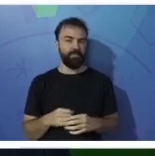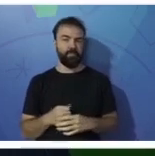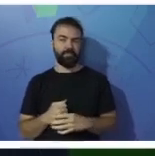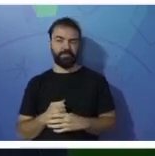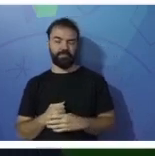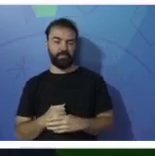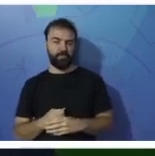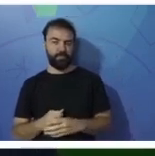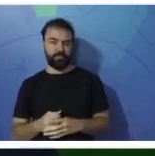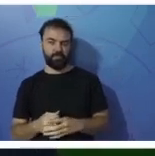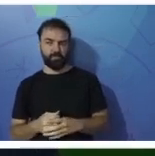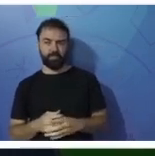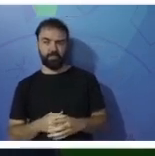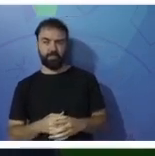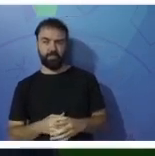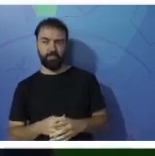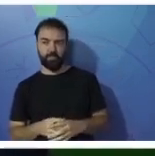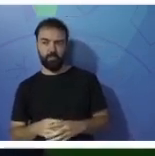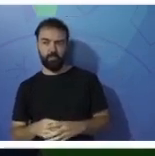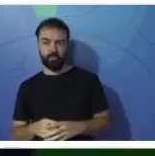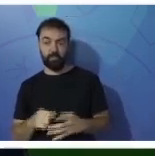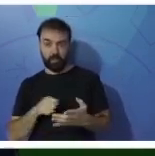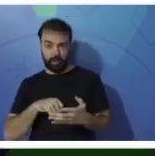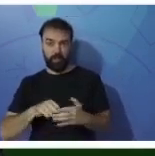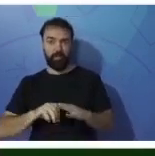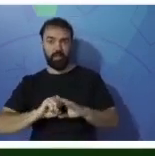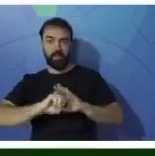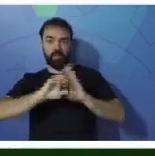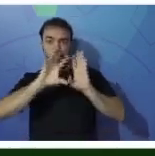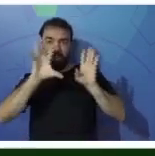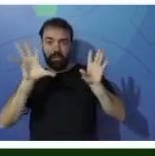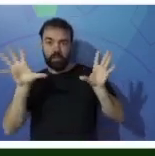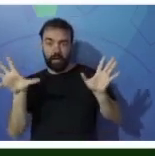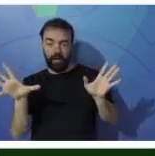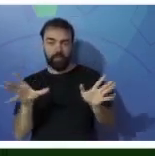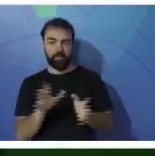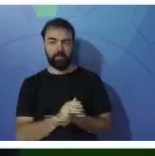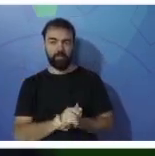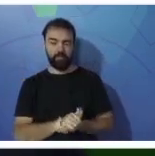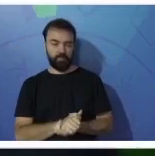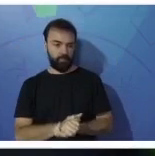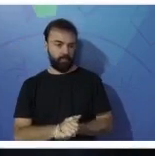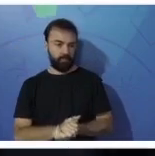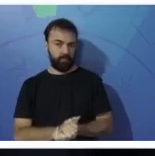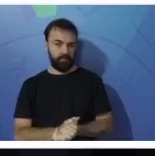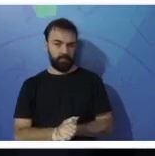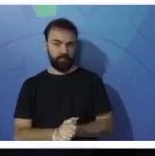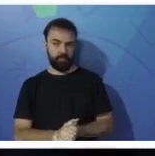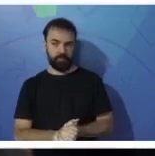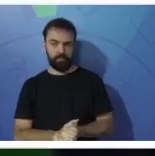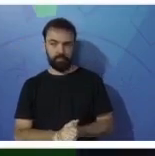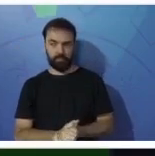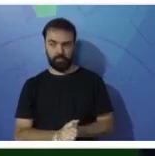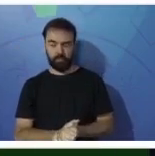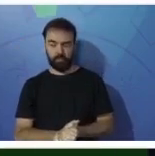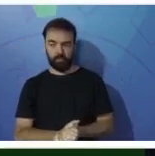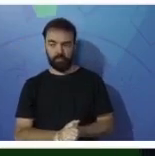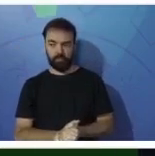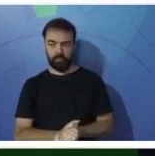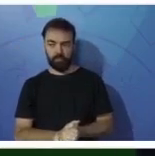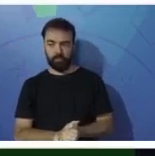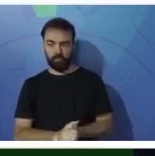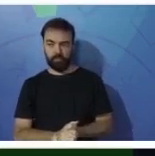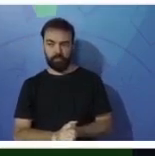a mensagem que você quis transmitir? Então, temos que seguir também as regrinhas ortográficas na carta, ok?